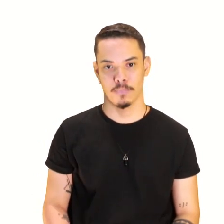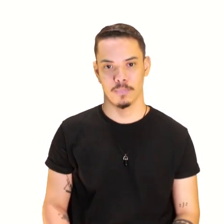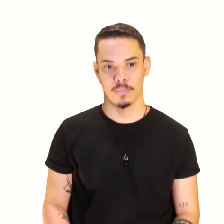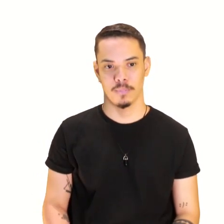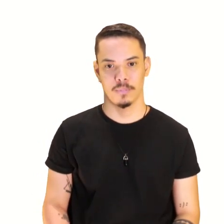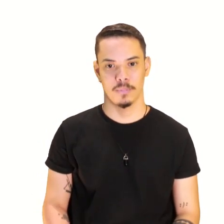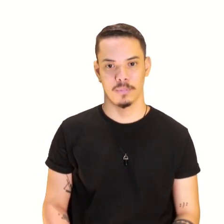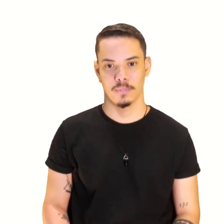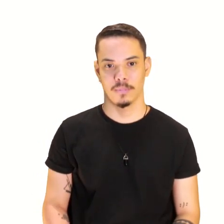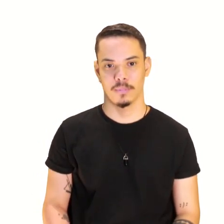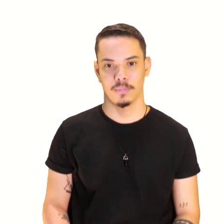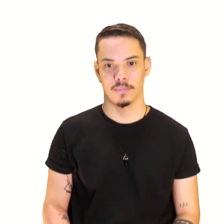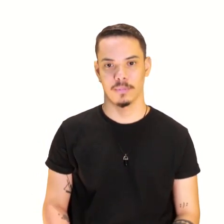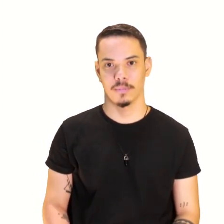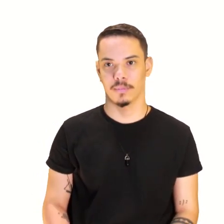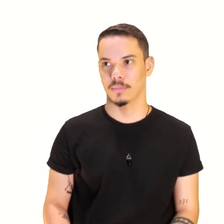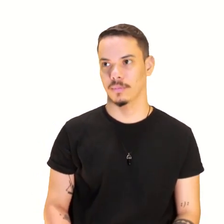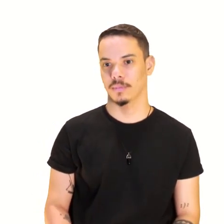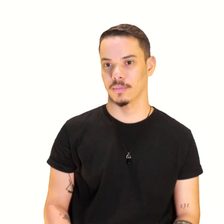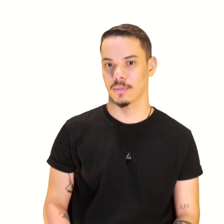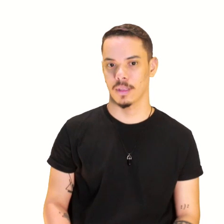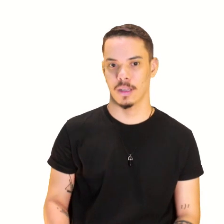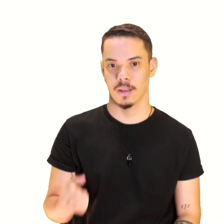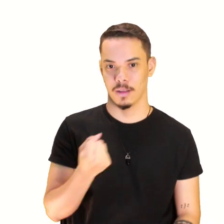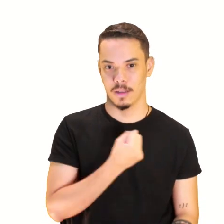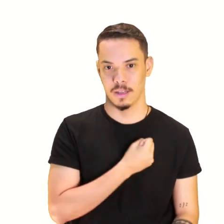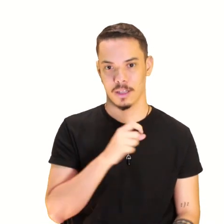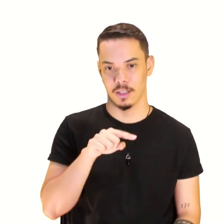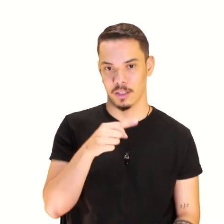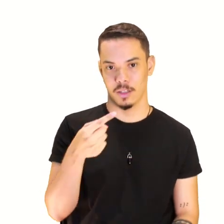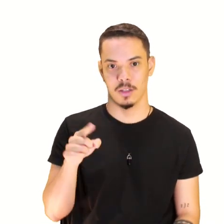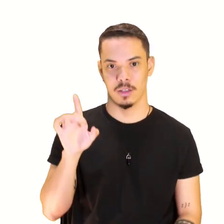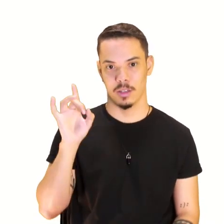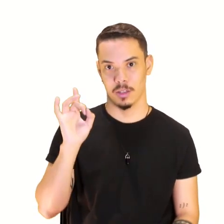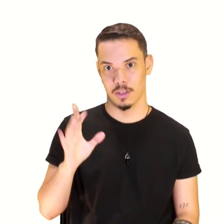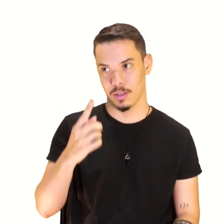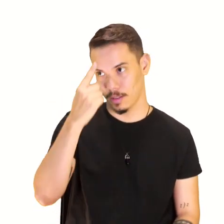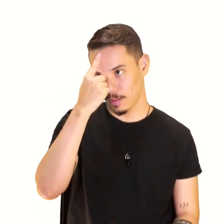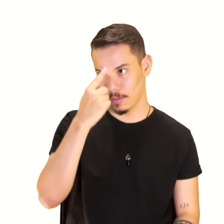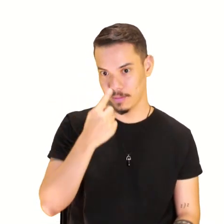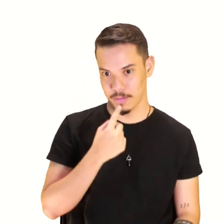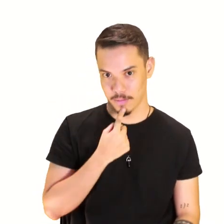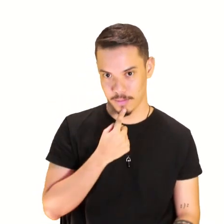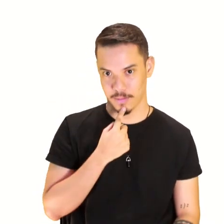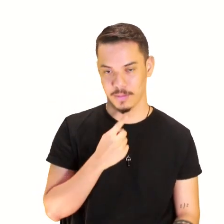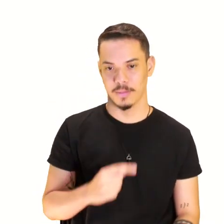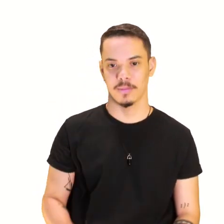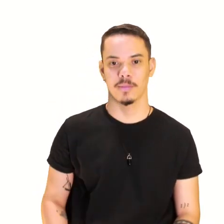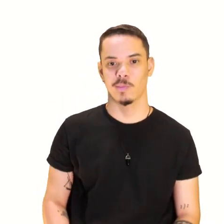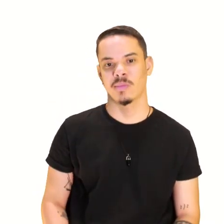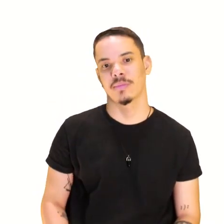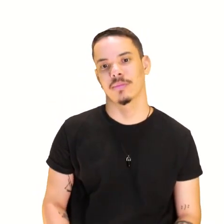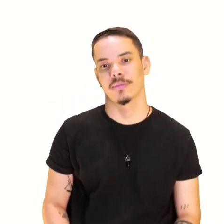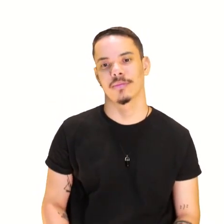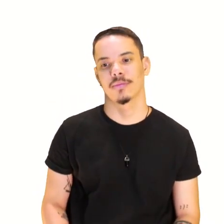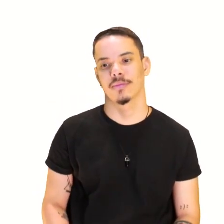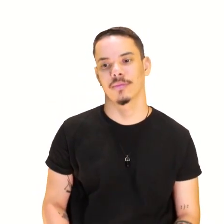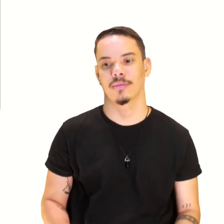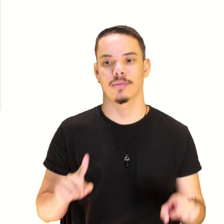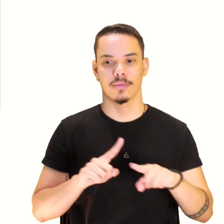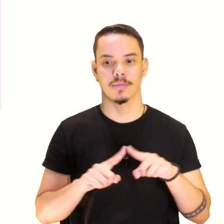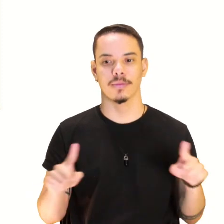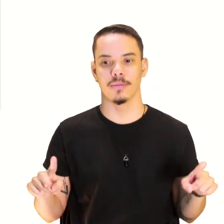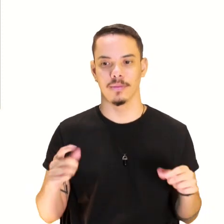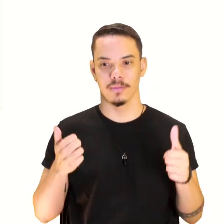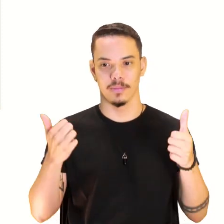Pronto, olha só, viu? Número é igual. Tio só na figura. Só de Deixa o tio para a geometria. Aí é que nem eu falei, né? A